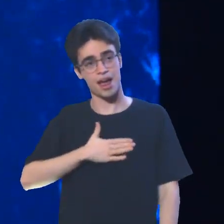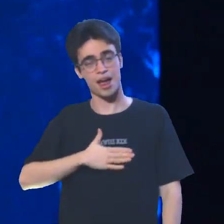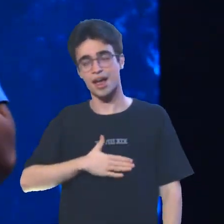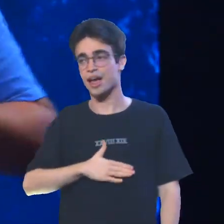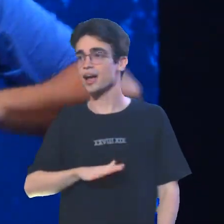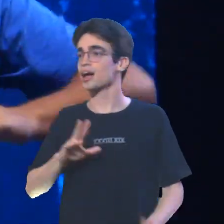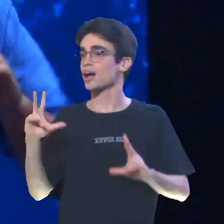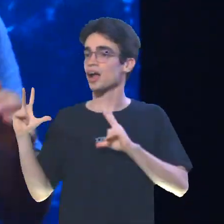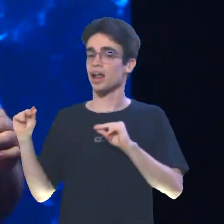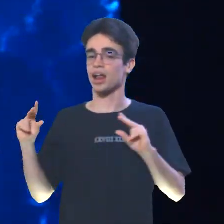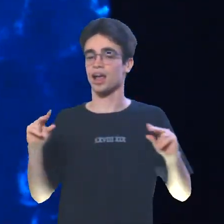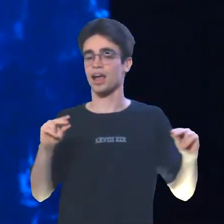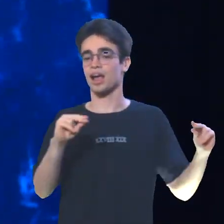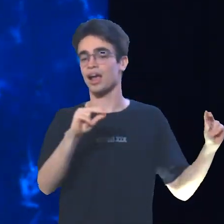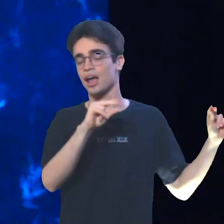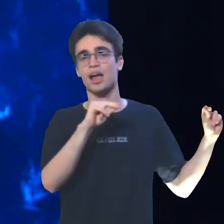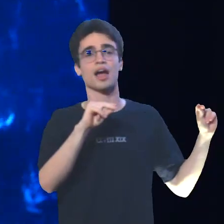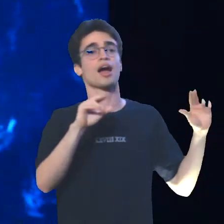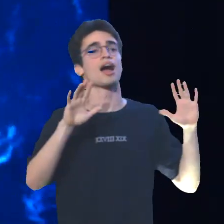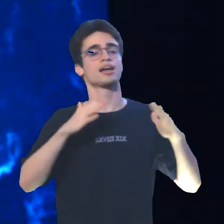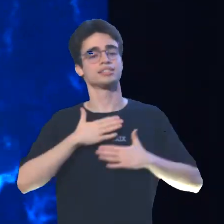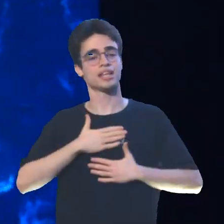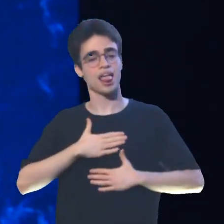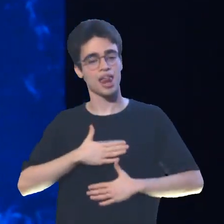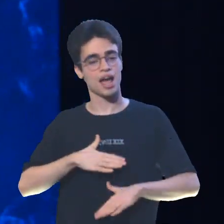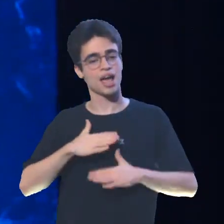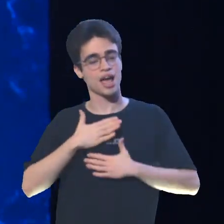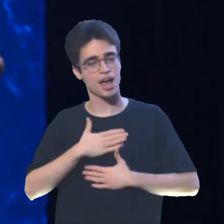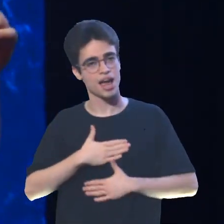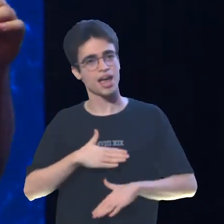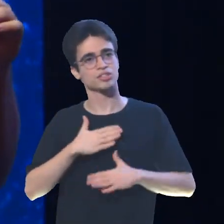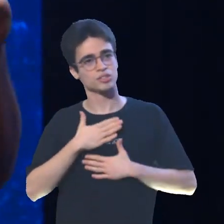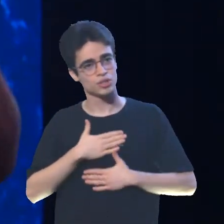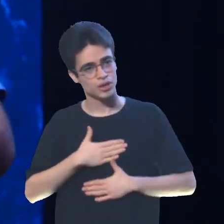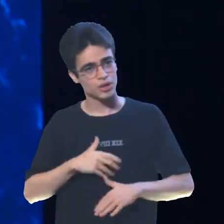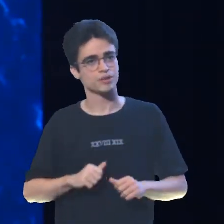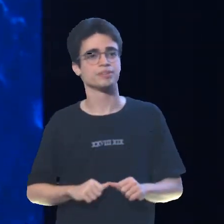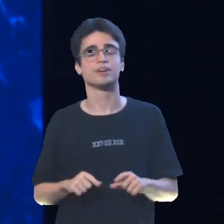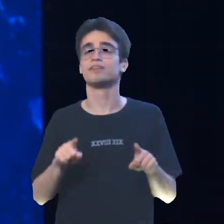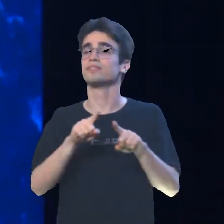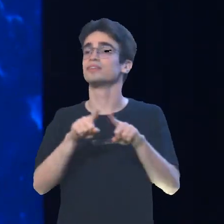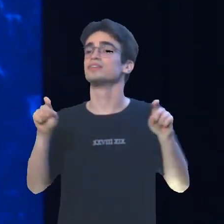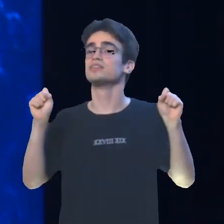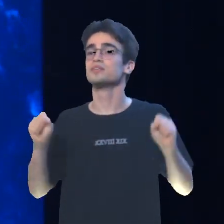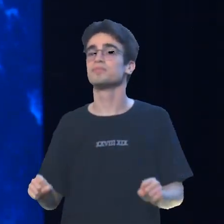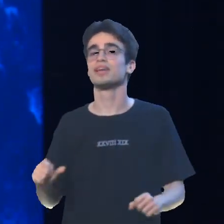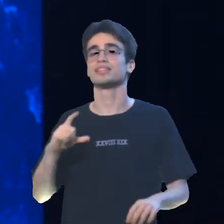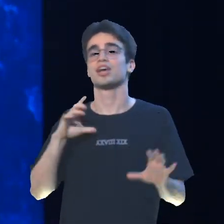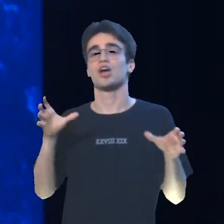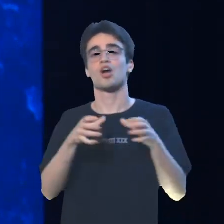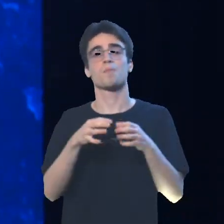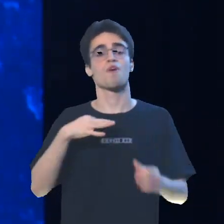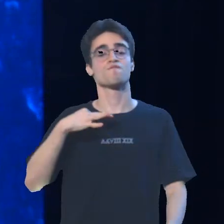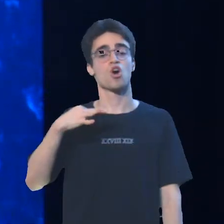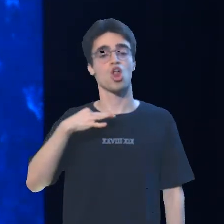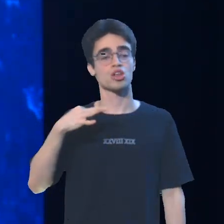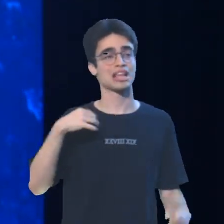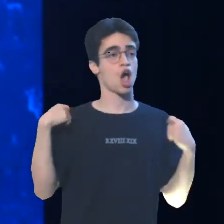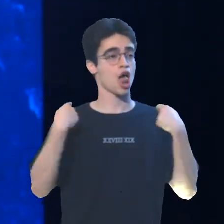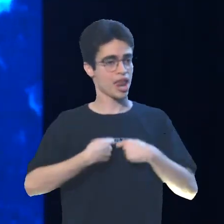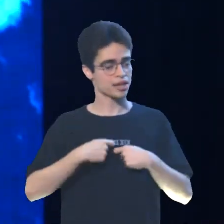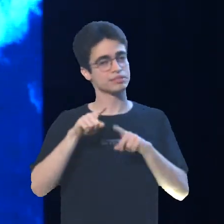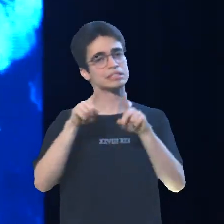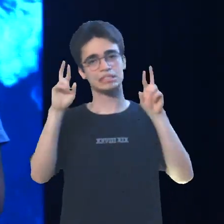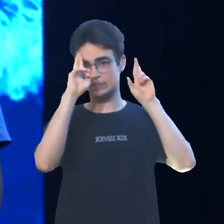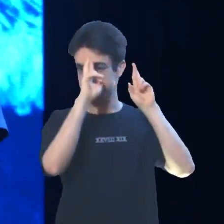Vou pedir a ajuda de vocês para fazer silêncio, tá? Respeitem os nossos voluntários de colete, eles são